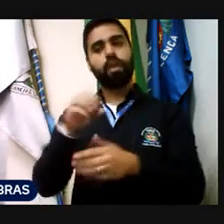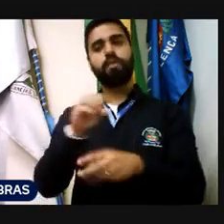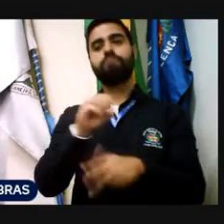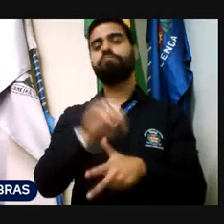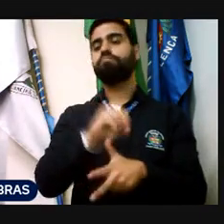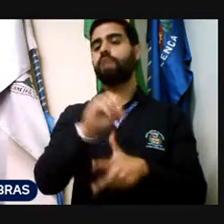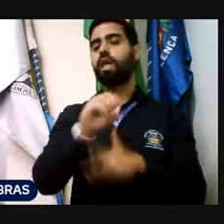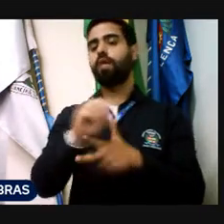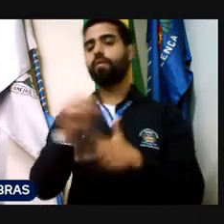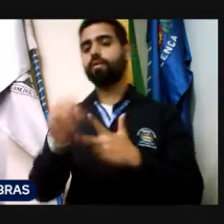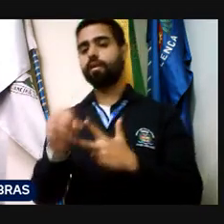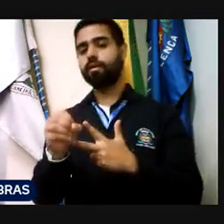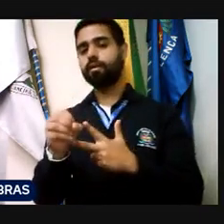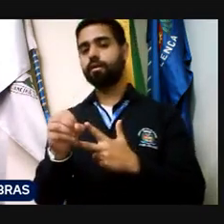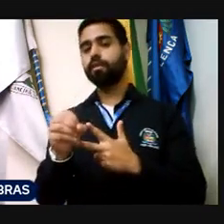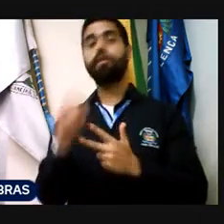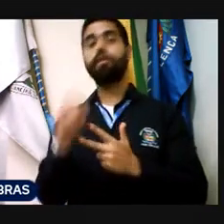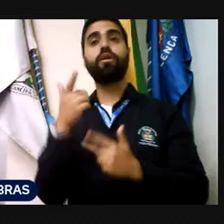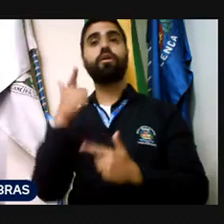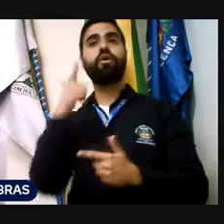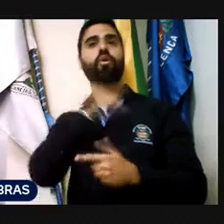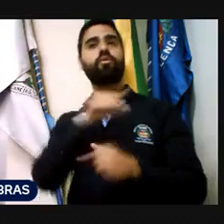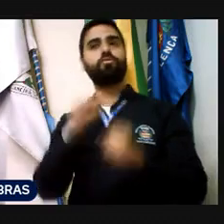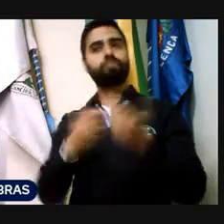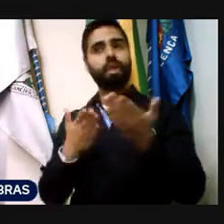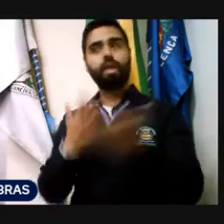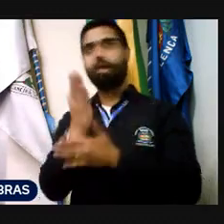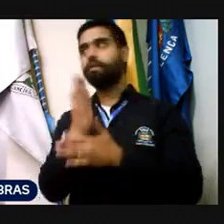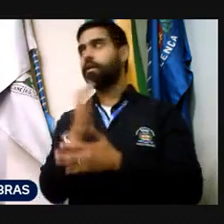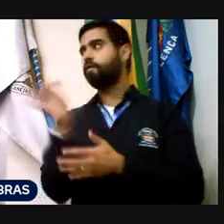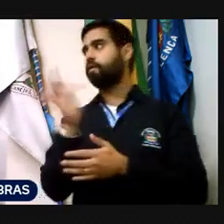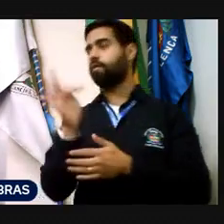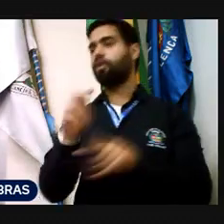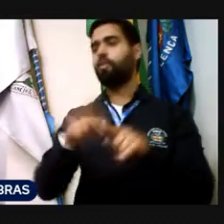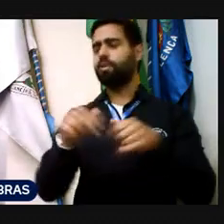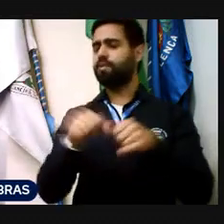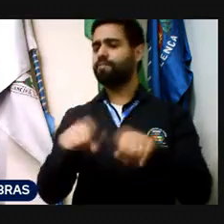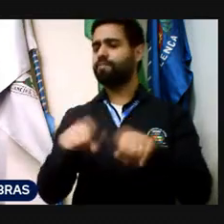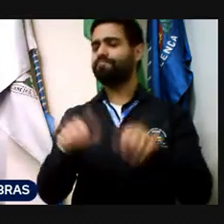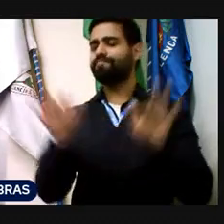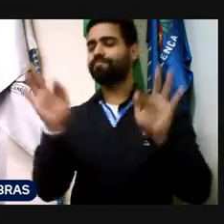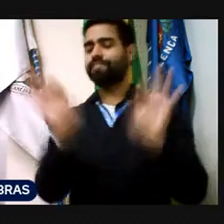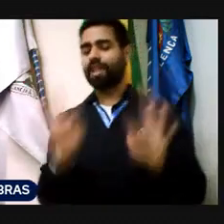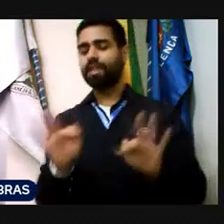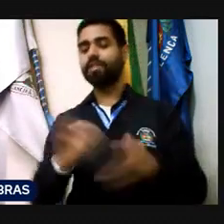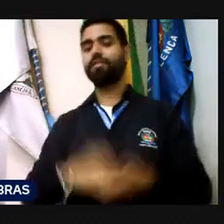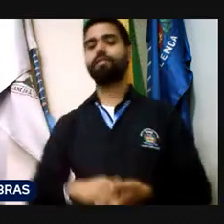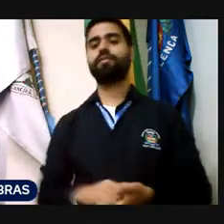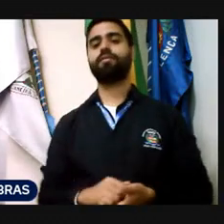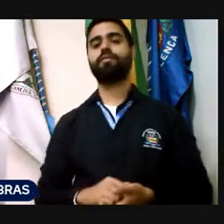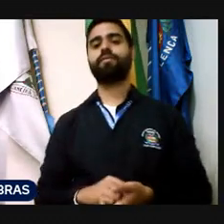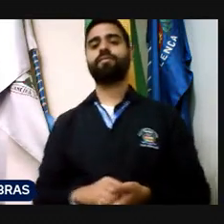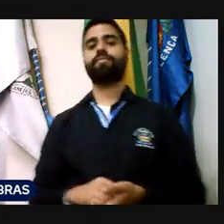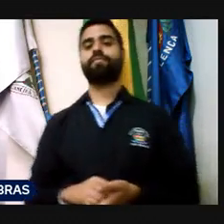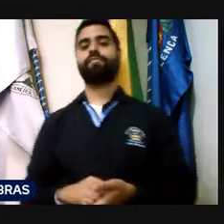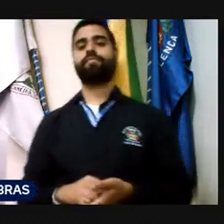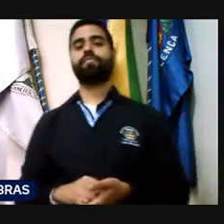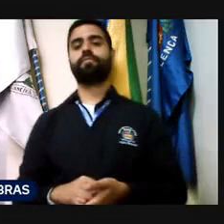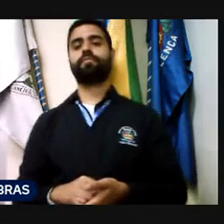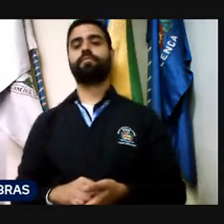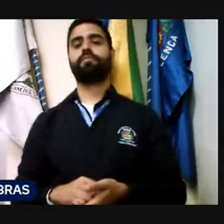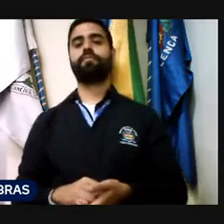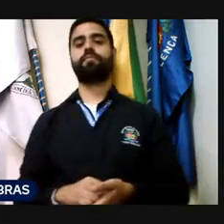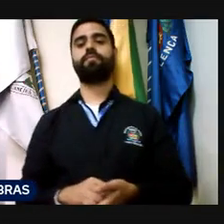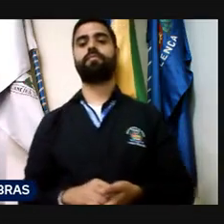uma oportunidade de ingressar na universidade. Então, a gente fica muito feliz com o que a gente tem desenvolvido, o que a gente